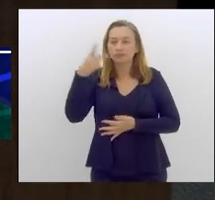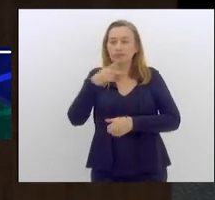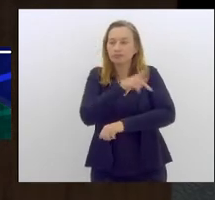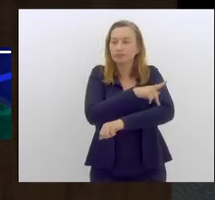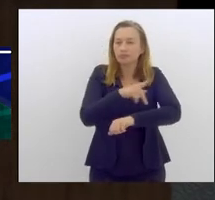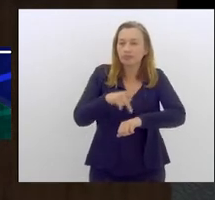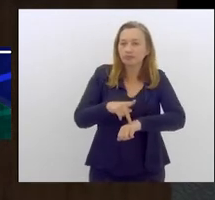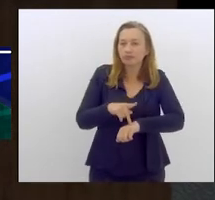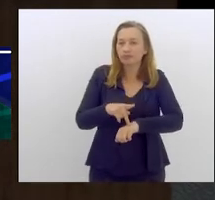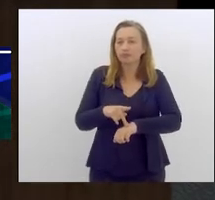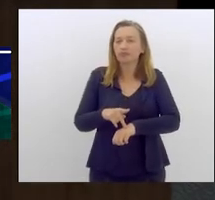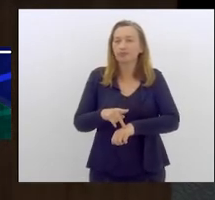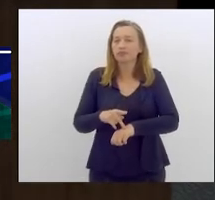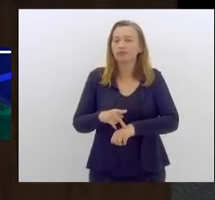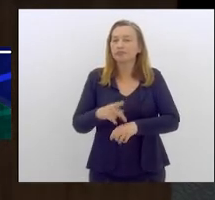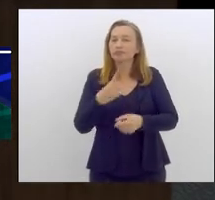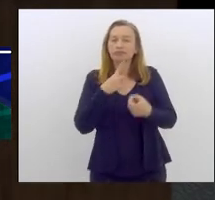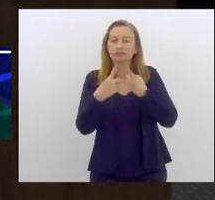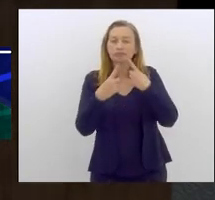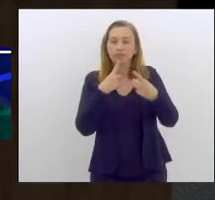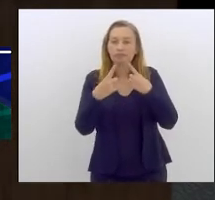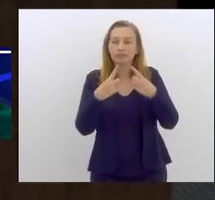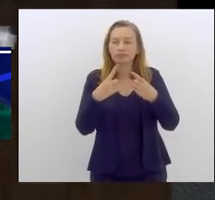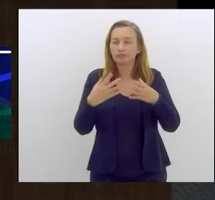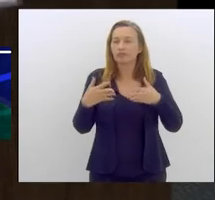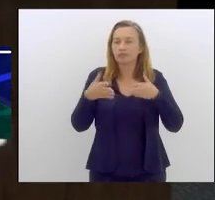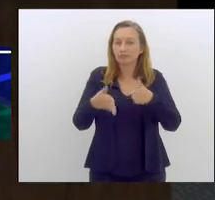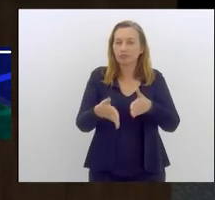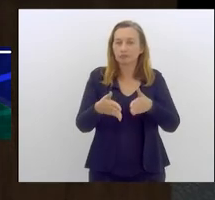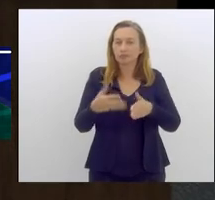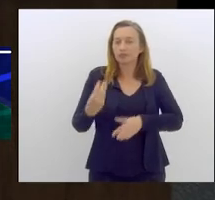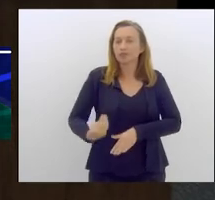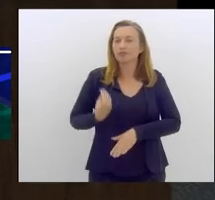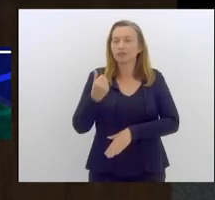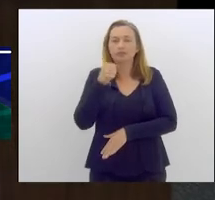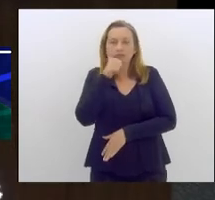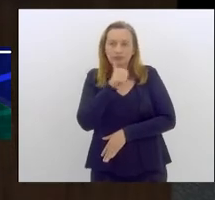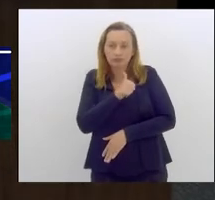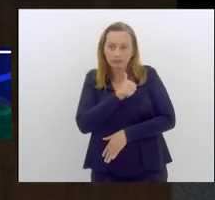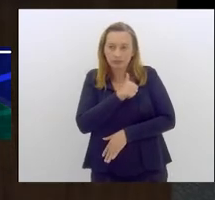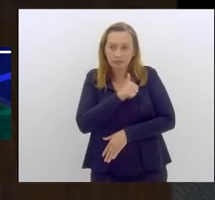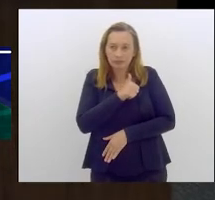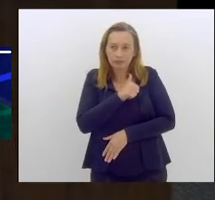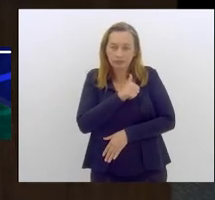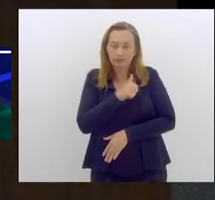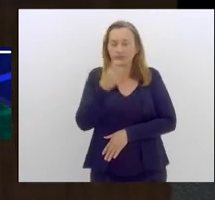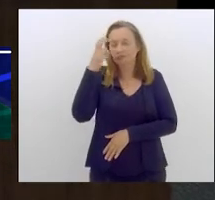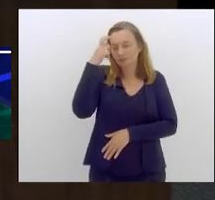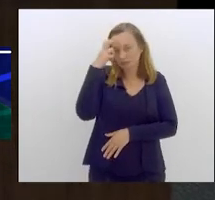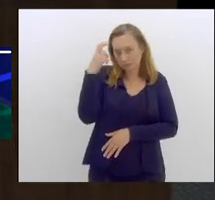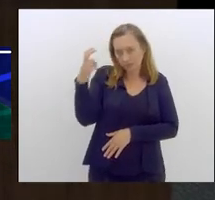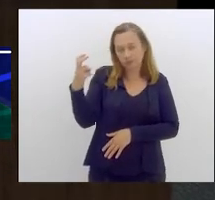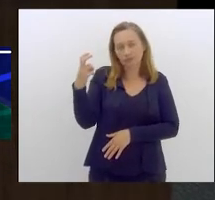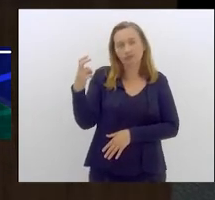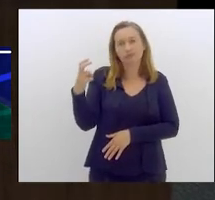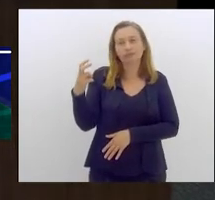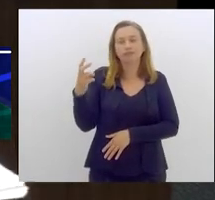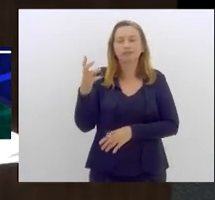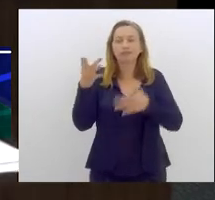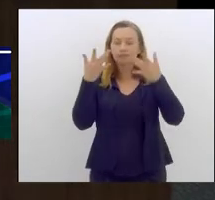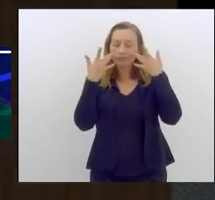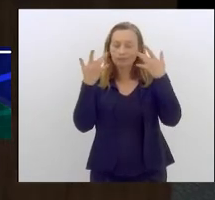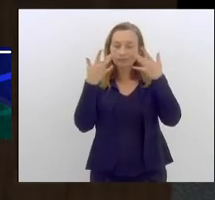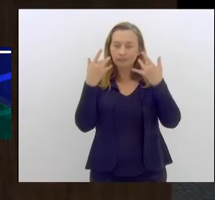pedagógico de trazer debates tão centrais para a vida das mulheres com sabedoria teatral. Então,